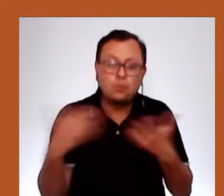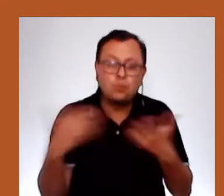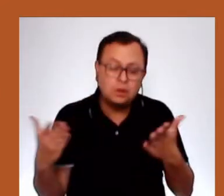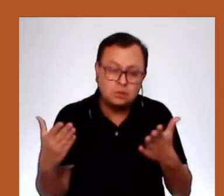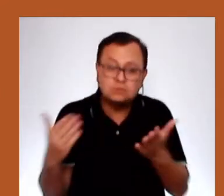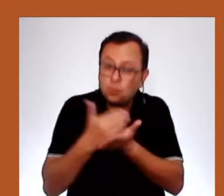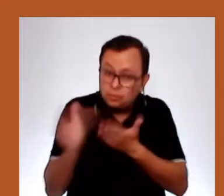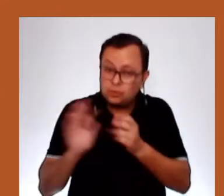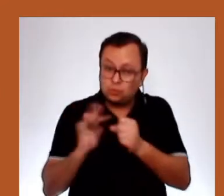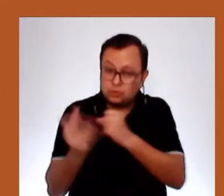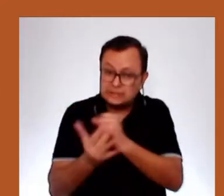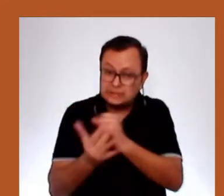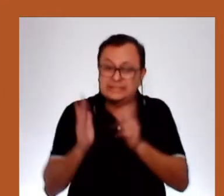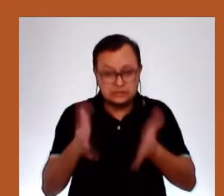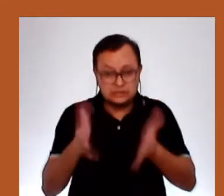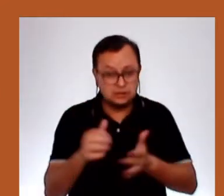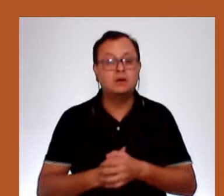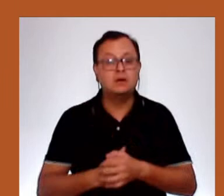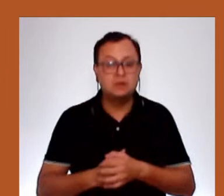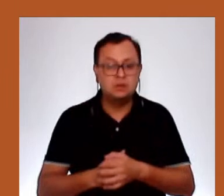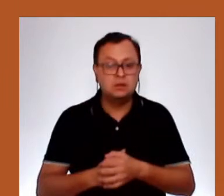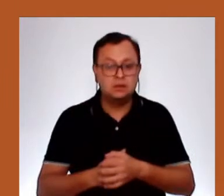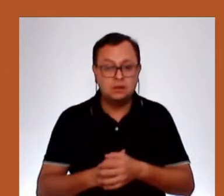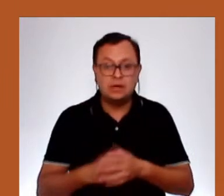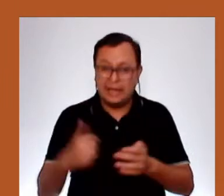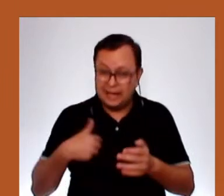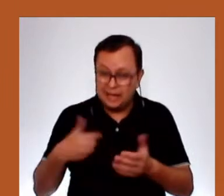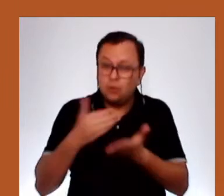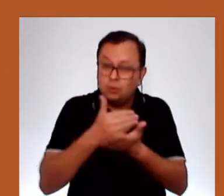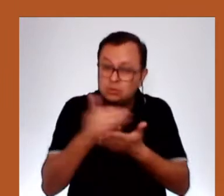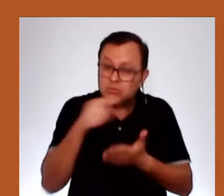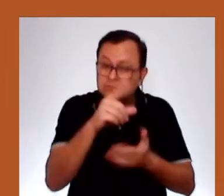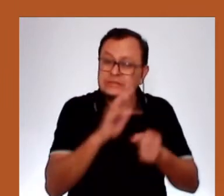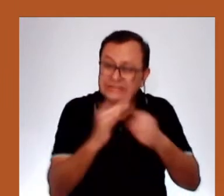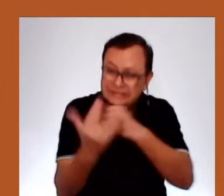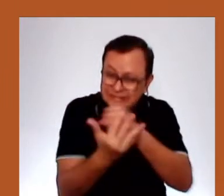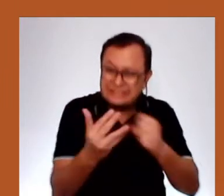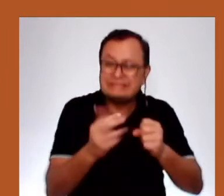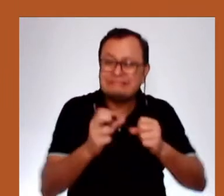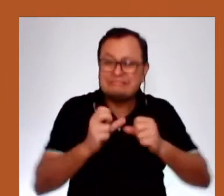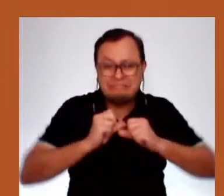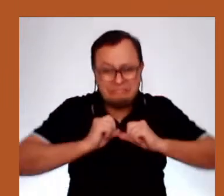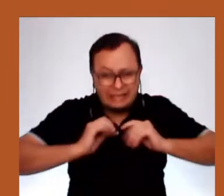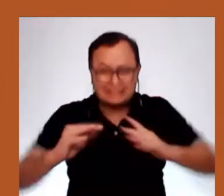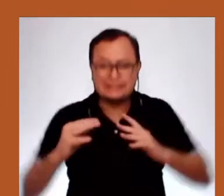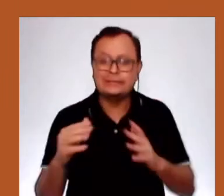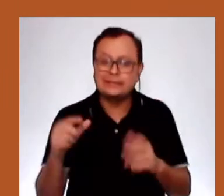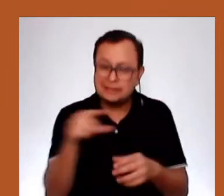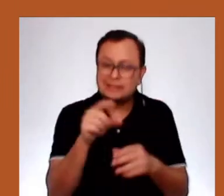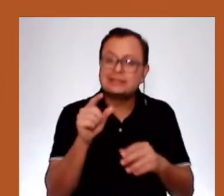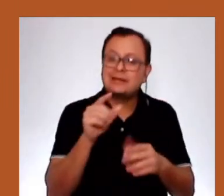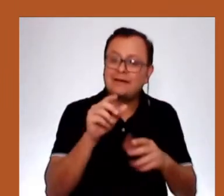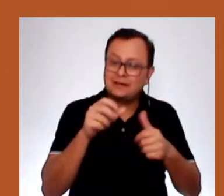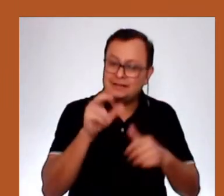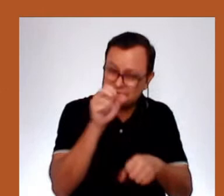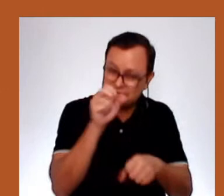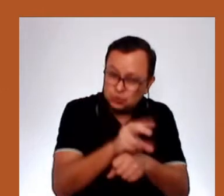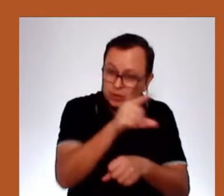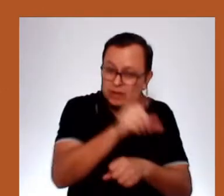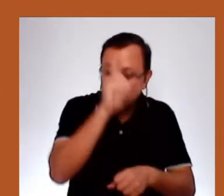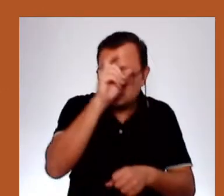lá. Ela entrou no meio do olho do furacão e já ficou lá. Então, e isso